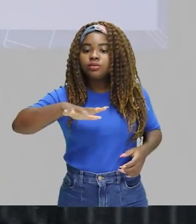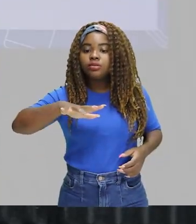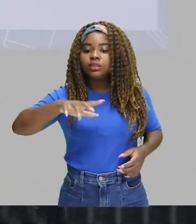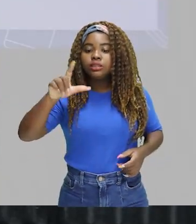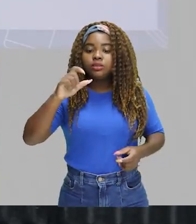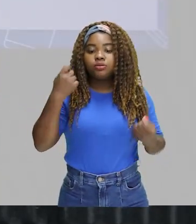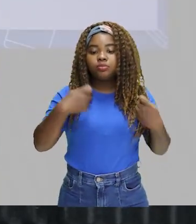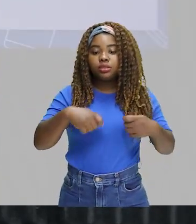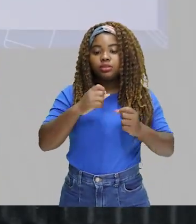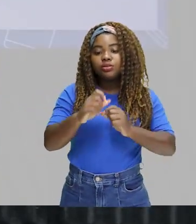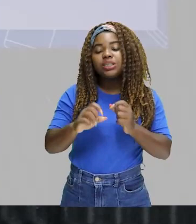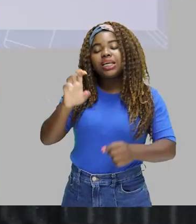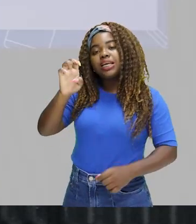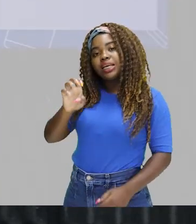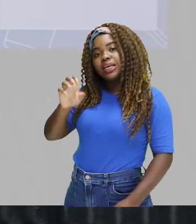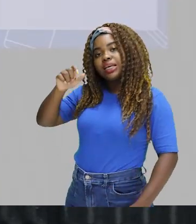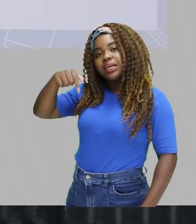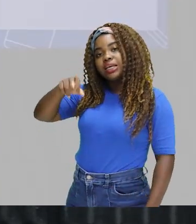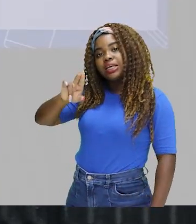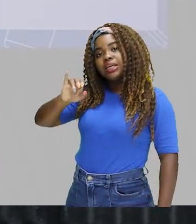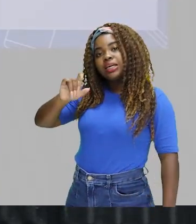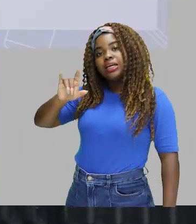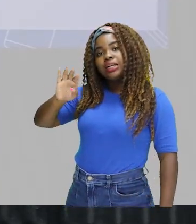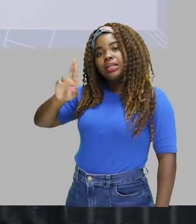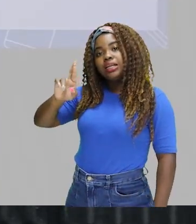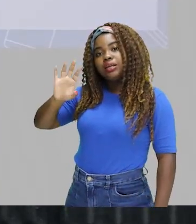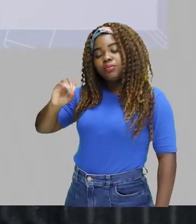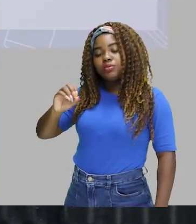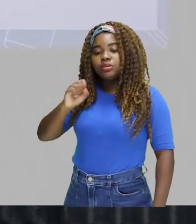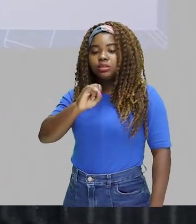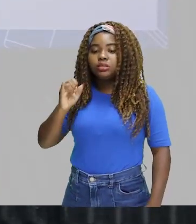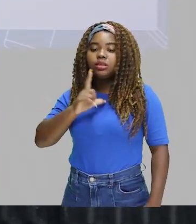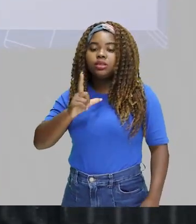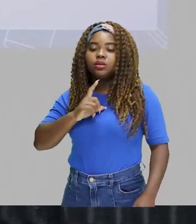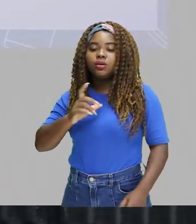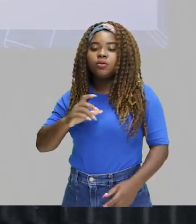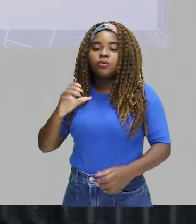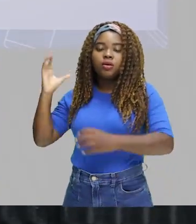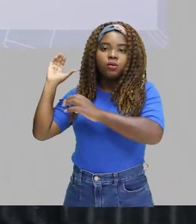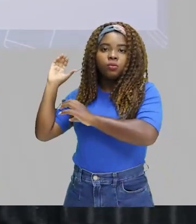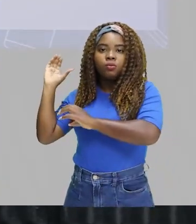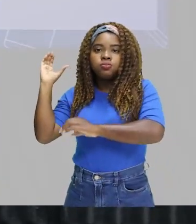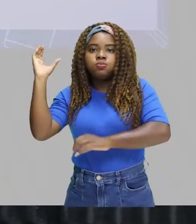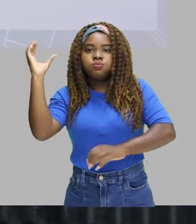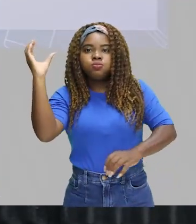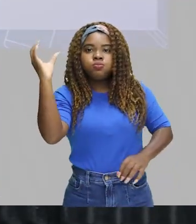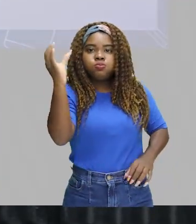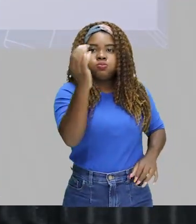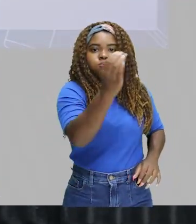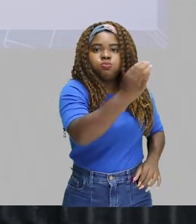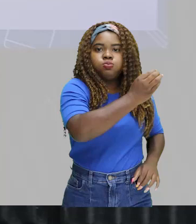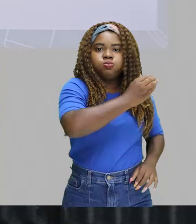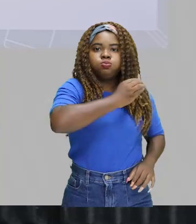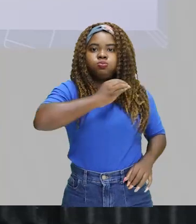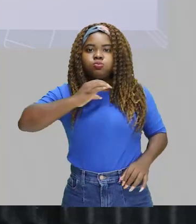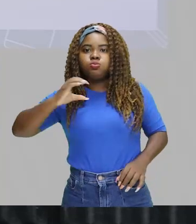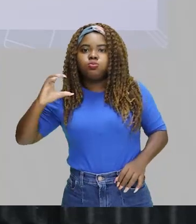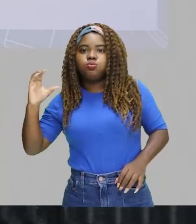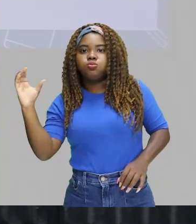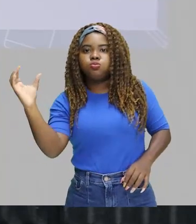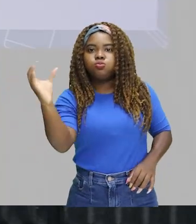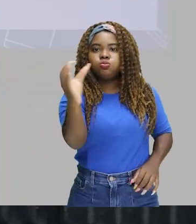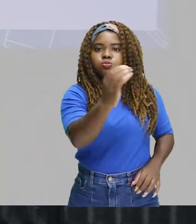o equilíbrio dele. Se ele fez o arremesso em rotação, ele vai ali tentar equilibrar-se para ficar dentro